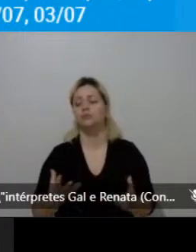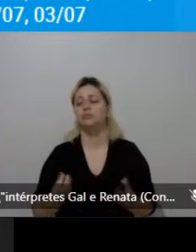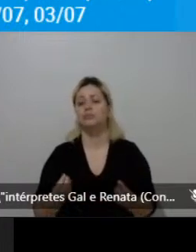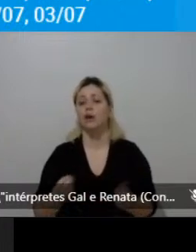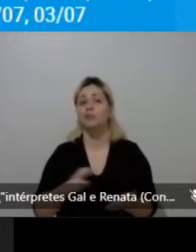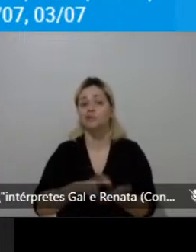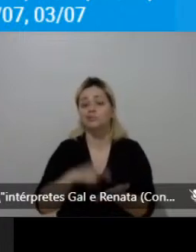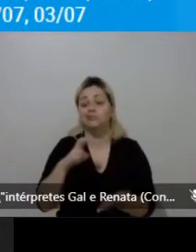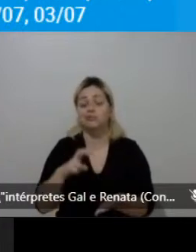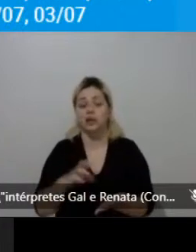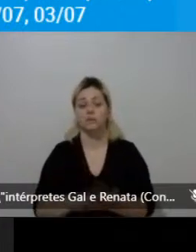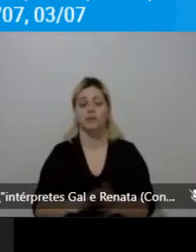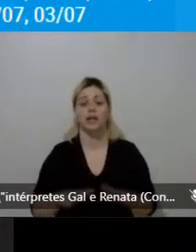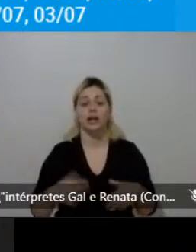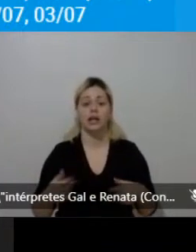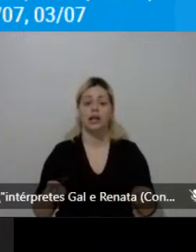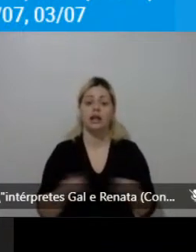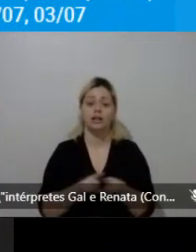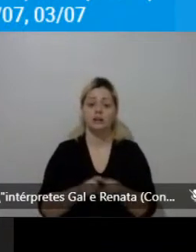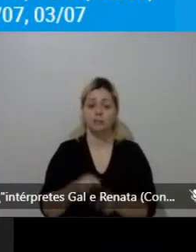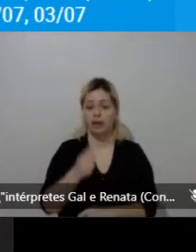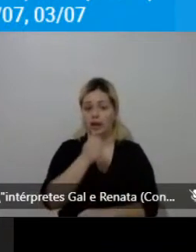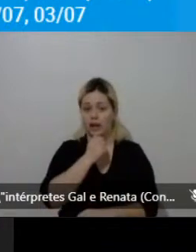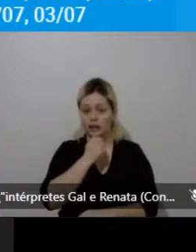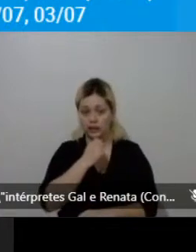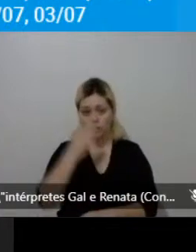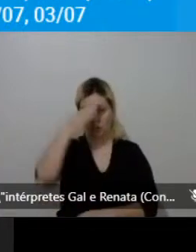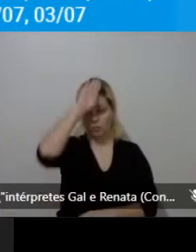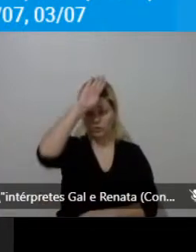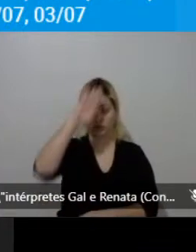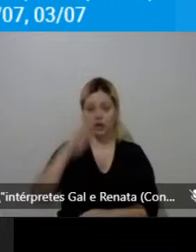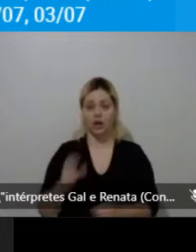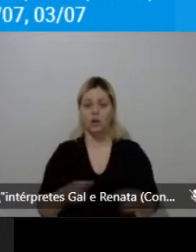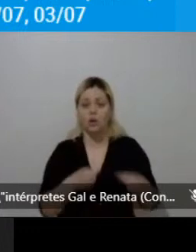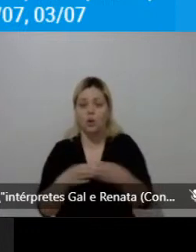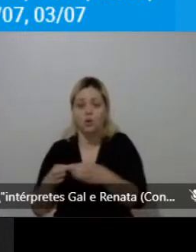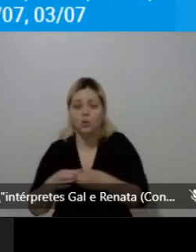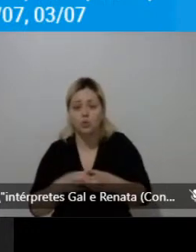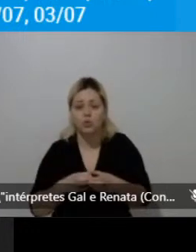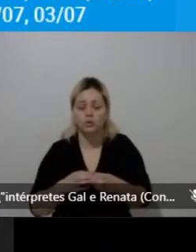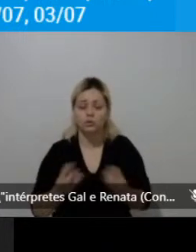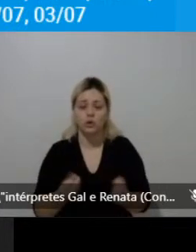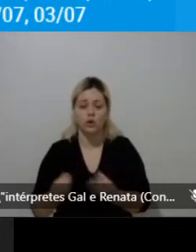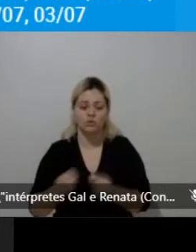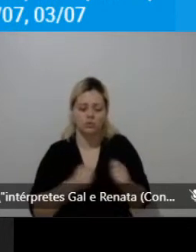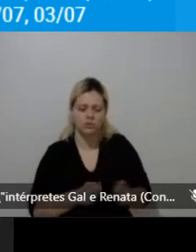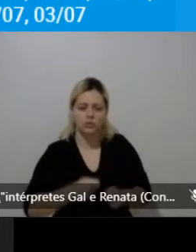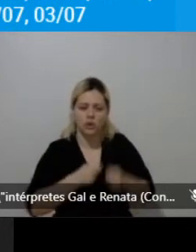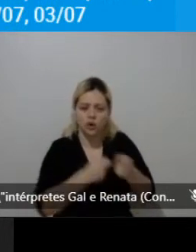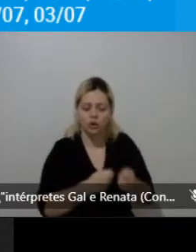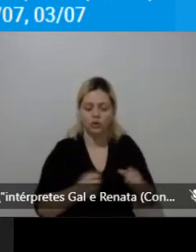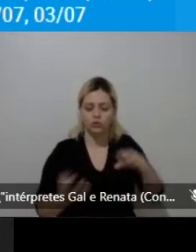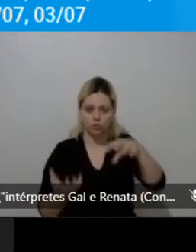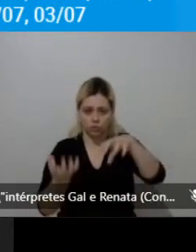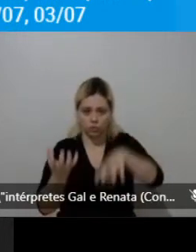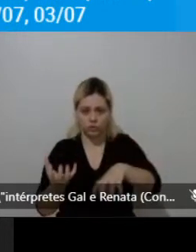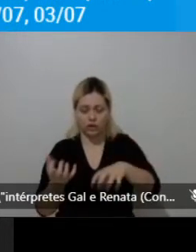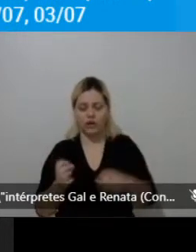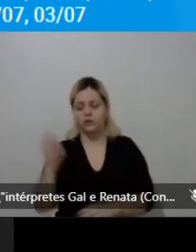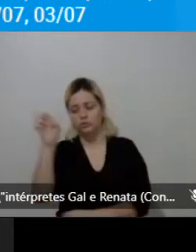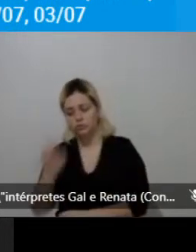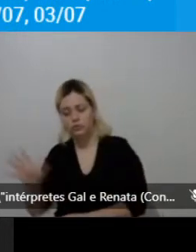Ainda, né, o presidente da República e grupos muito fortes no Congresso, no Estado e nas